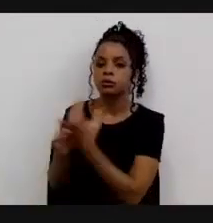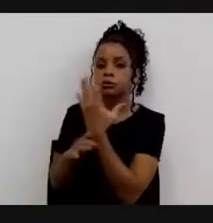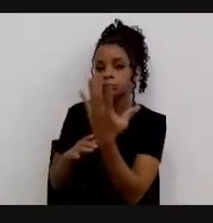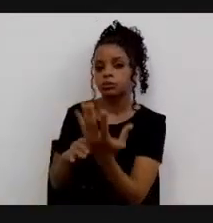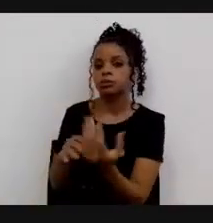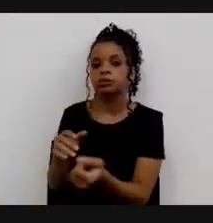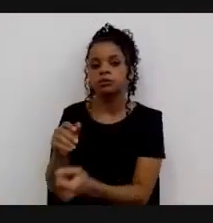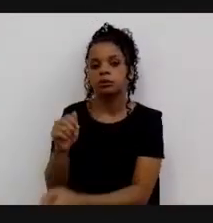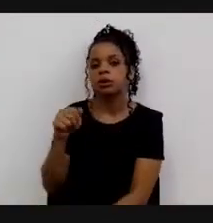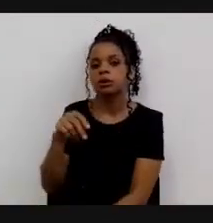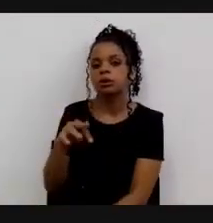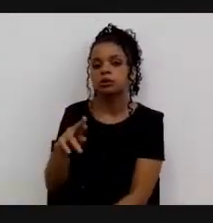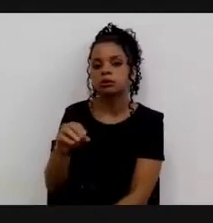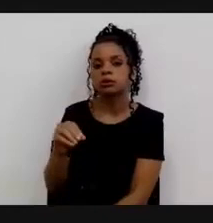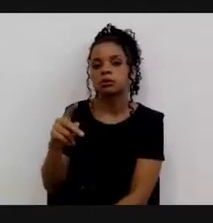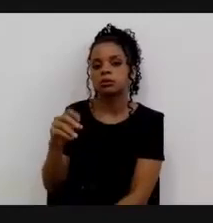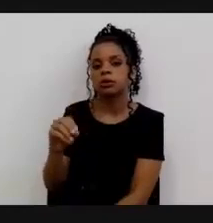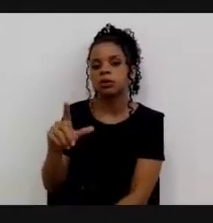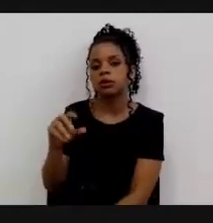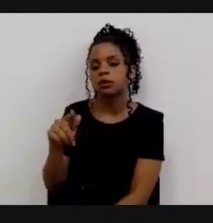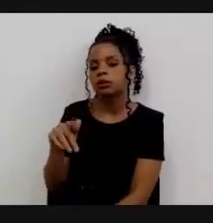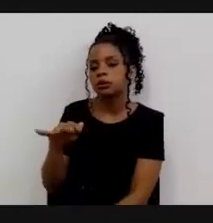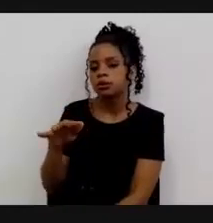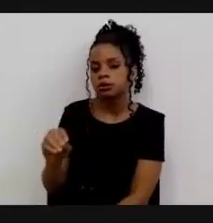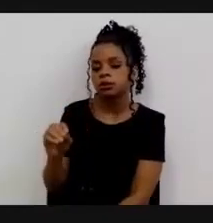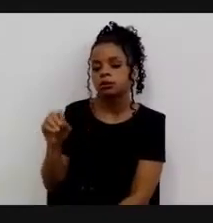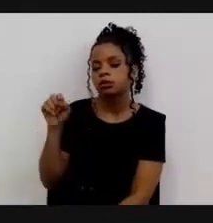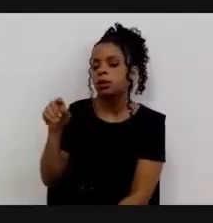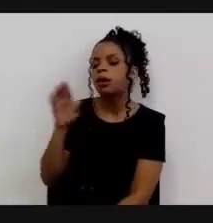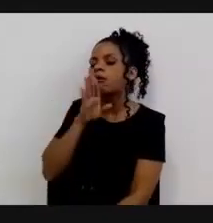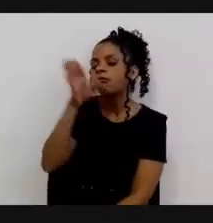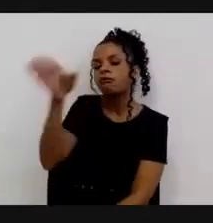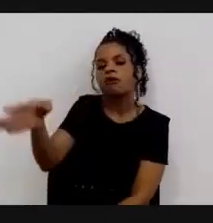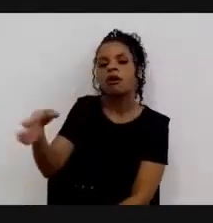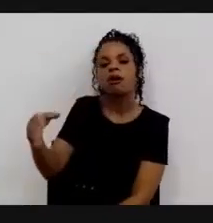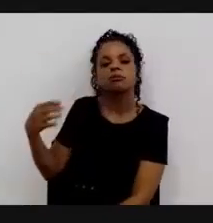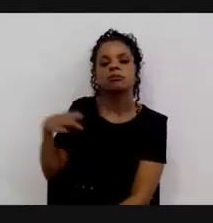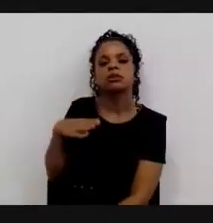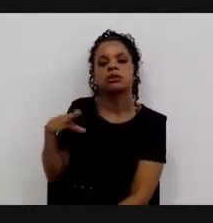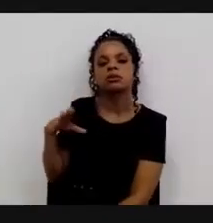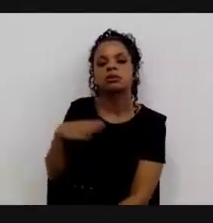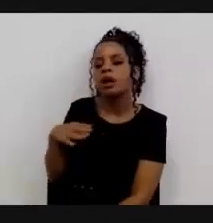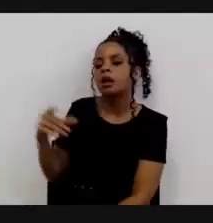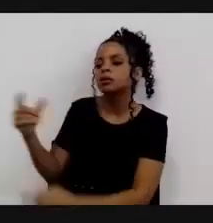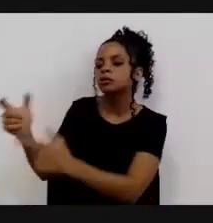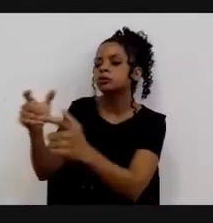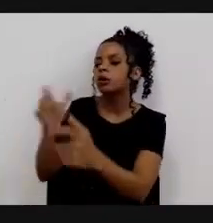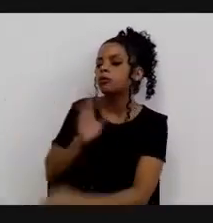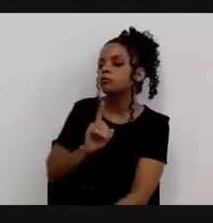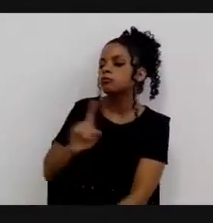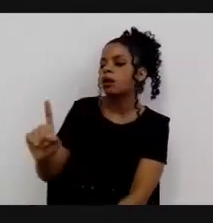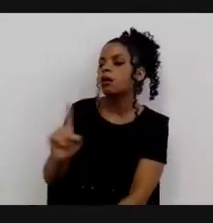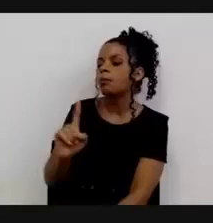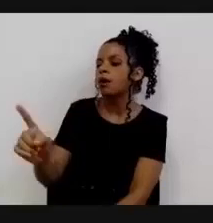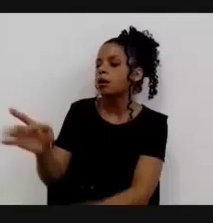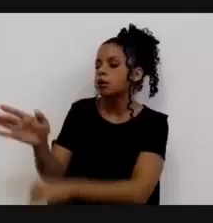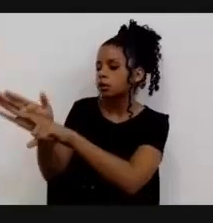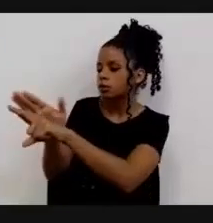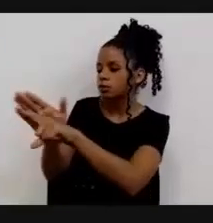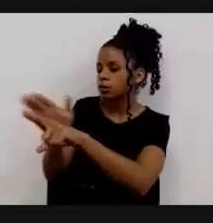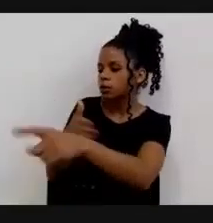nas tribos, iam viver nos locais, nas cidades, e a partir daí, depois de um tempo, eles realizavam a sua